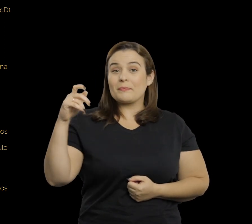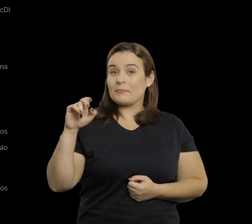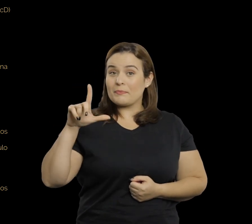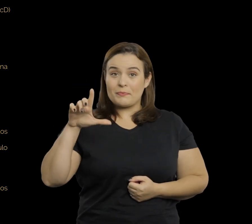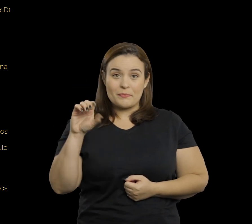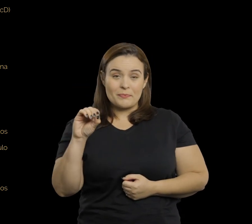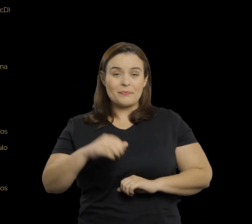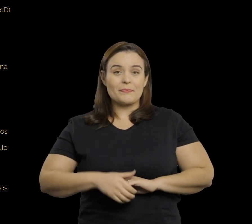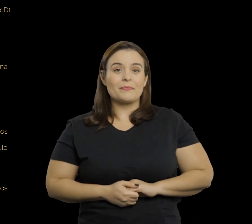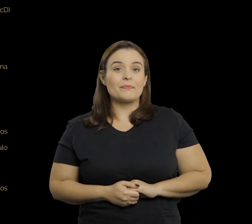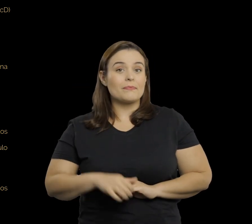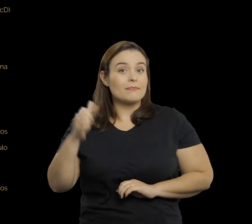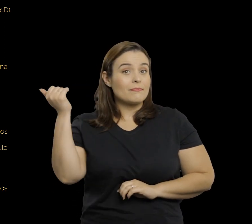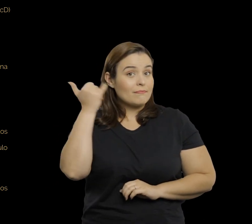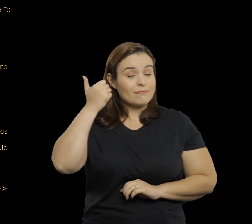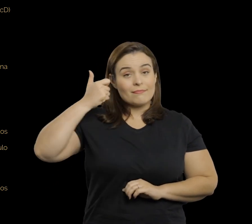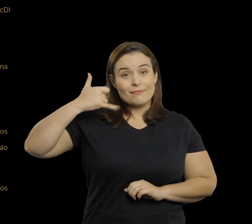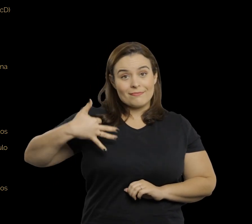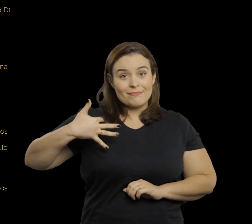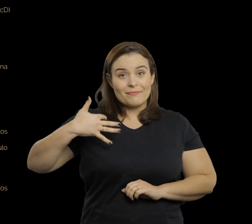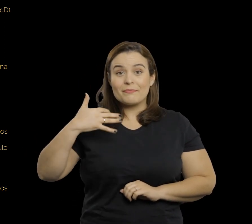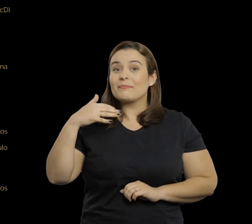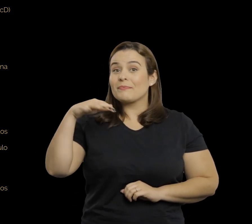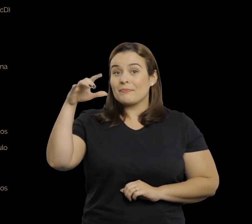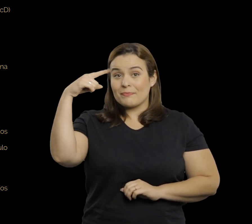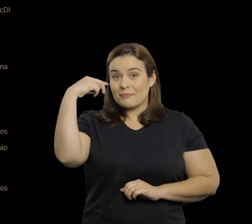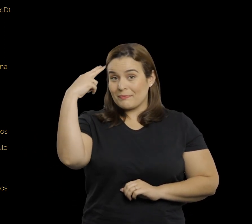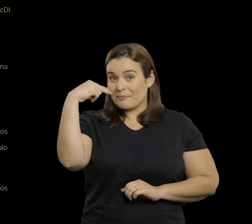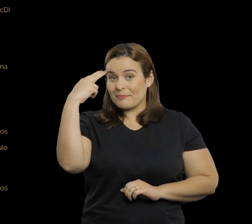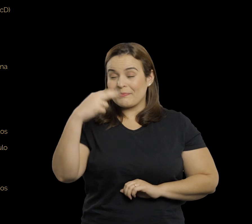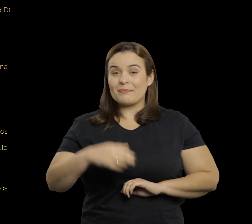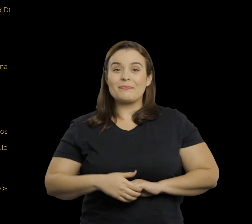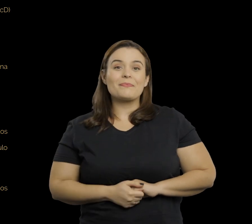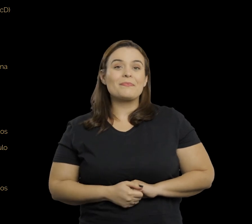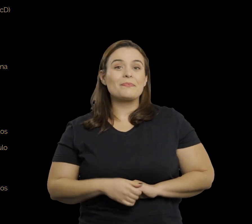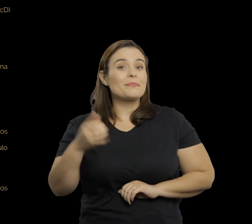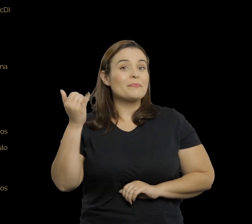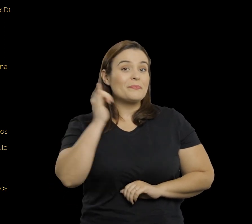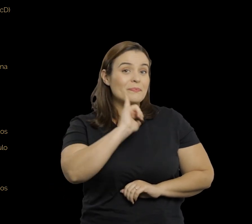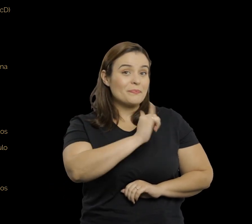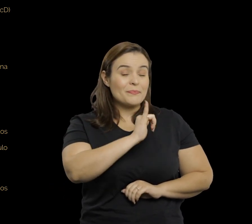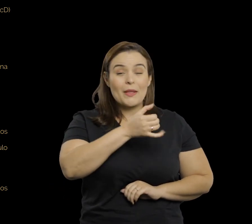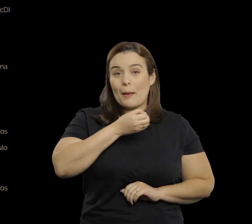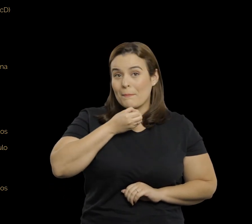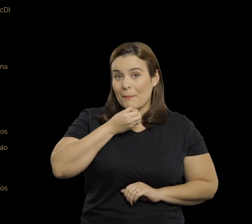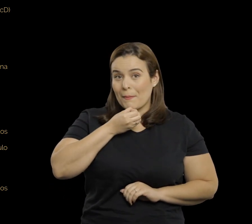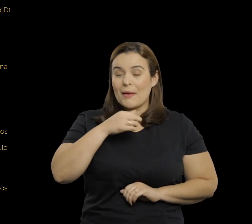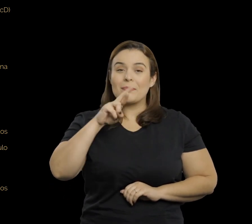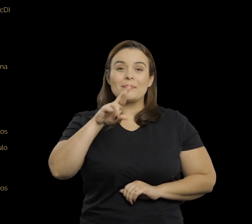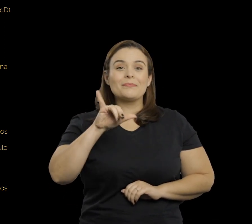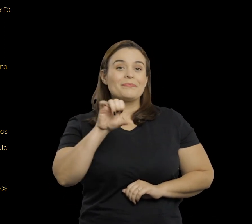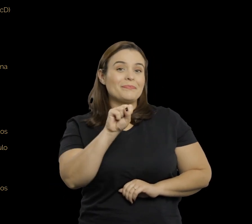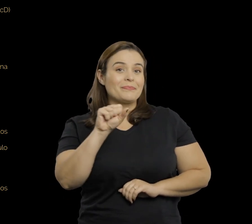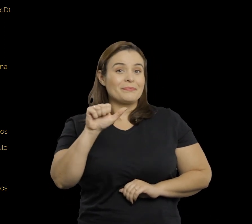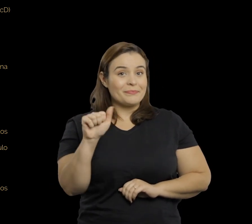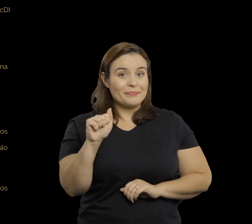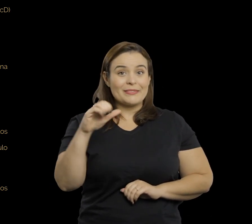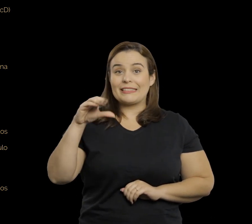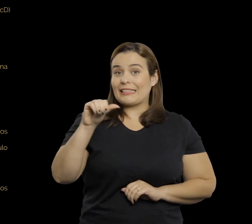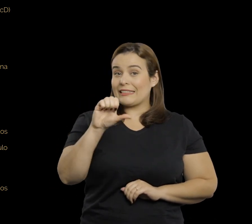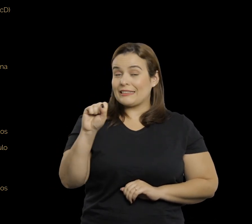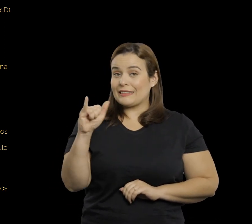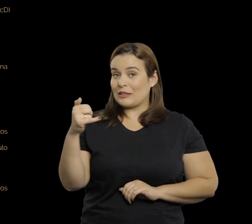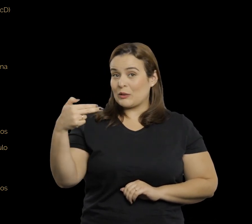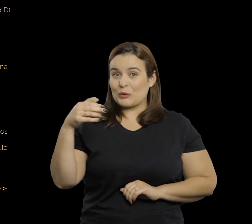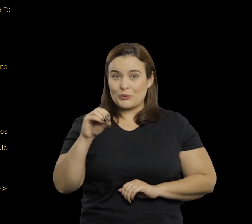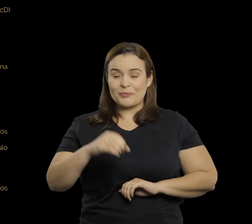Castro. Descrição de imagens, Rodrigo Sanches. Narração e locução, Raíssa Bittar e Cassiano